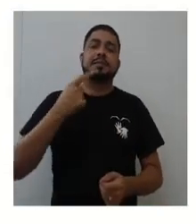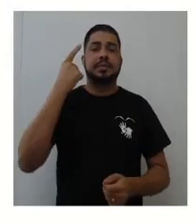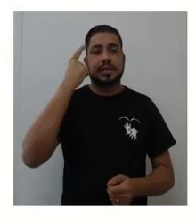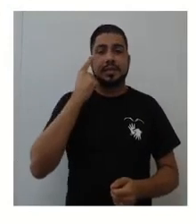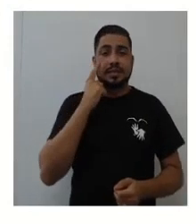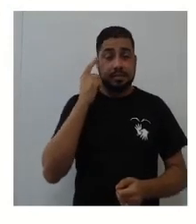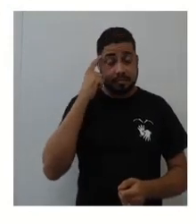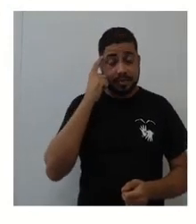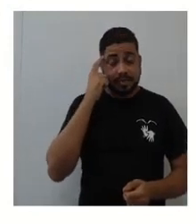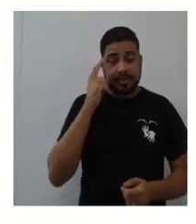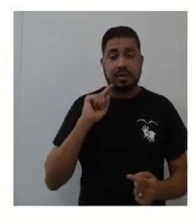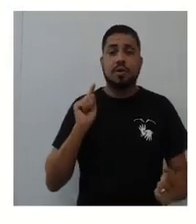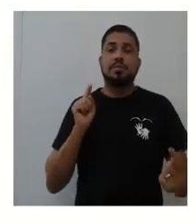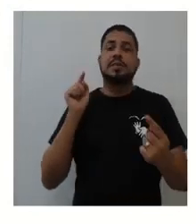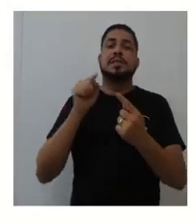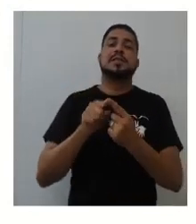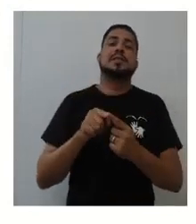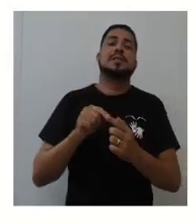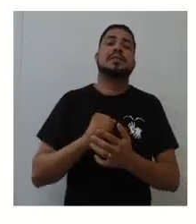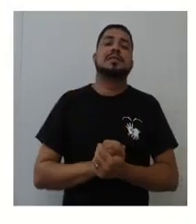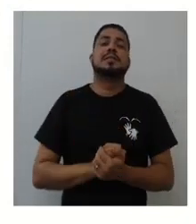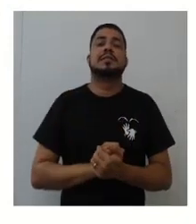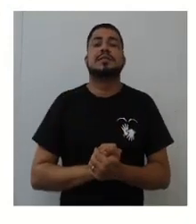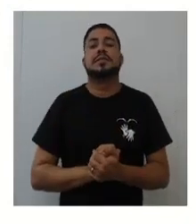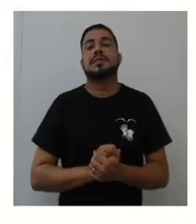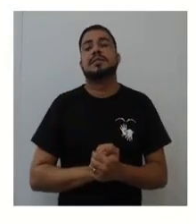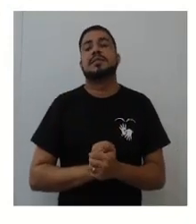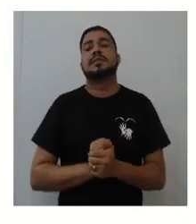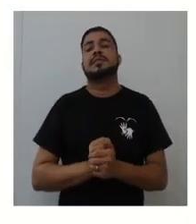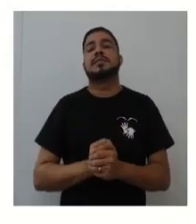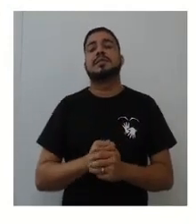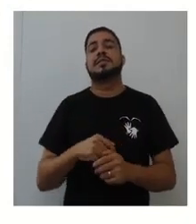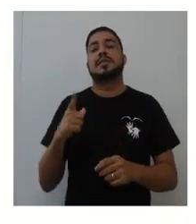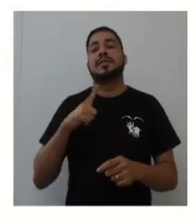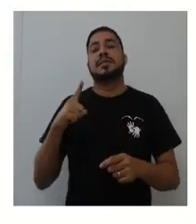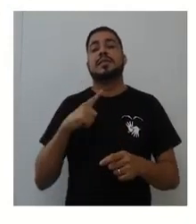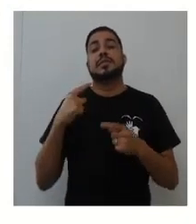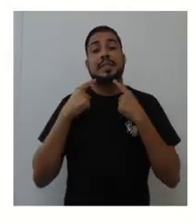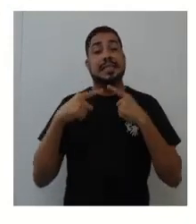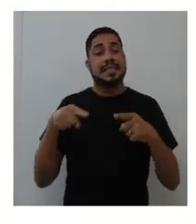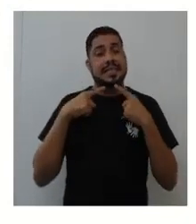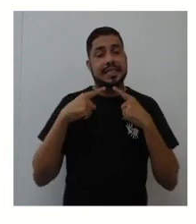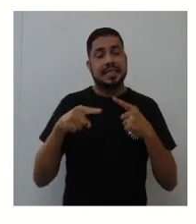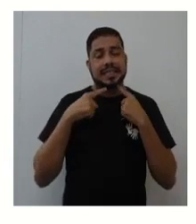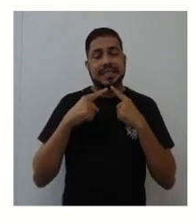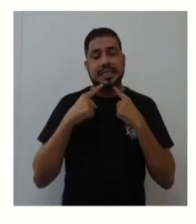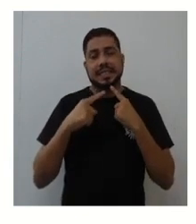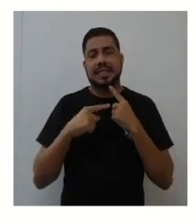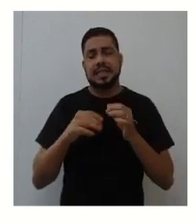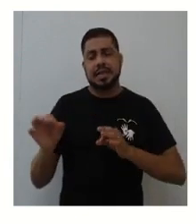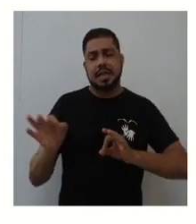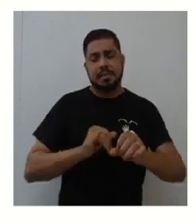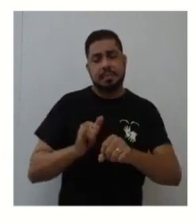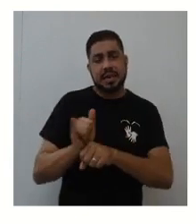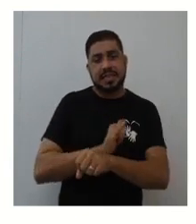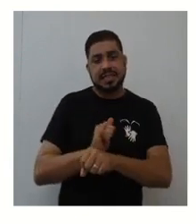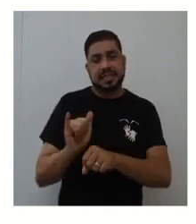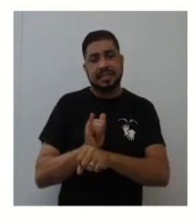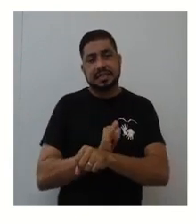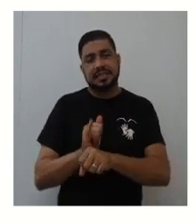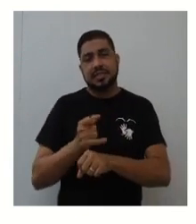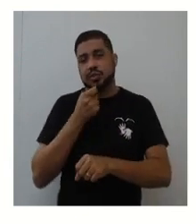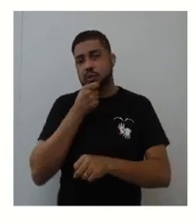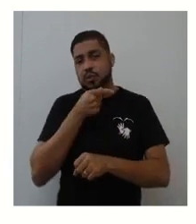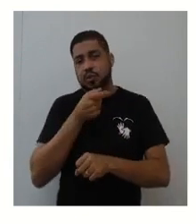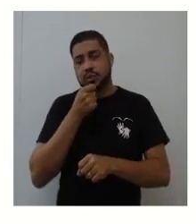seguinte. O objetivo da tirinha é fazer uma crítica a partir da estratégia do humor. Todo